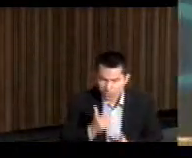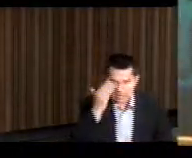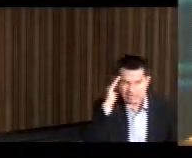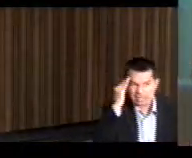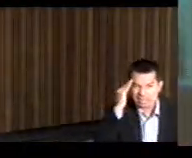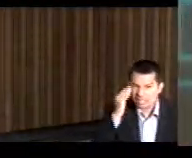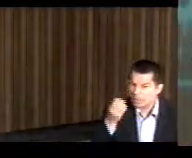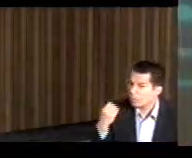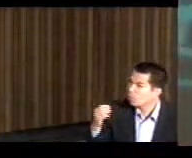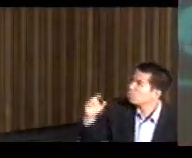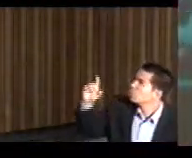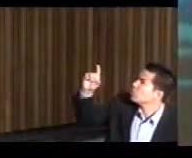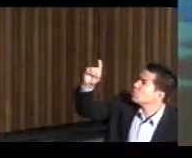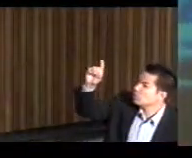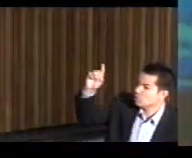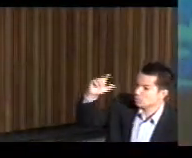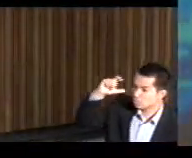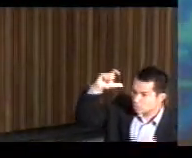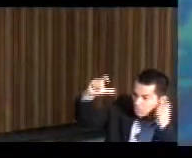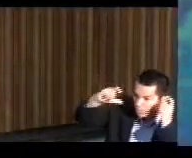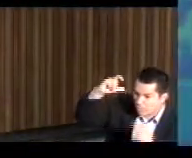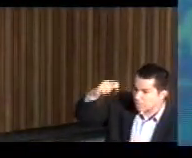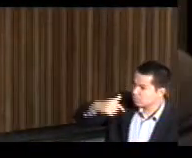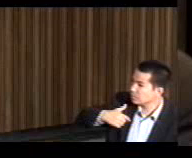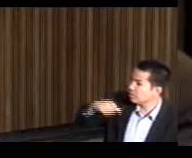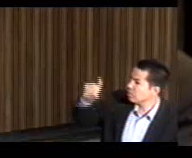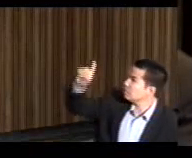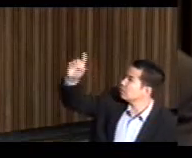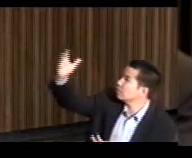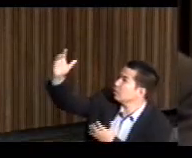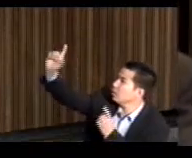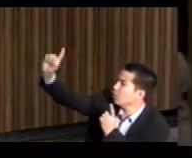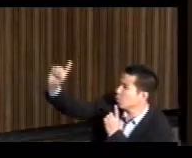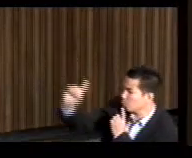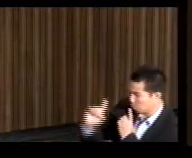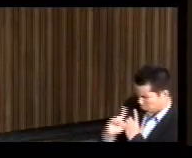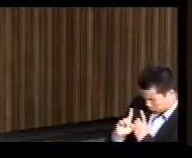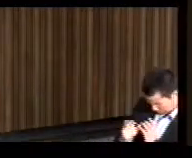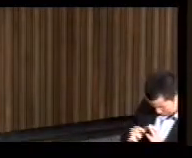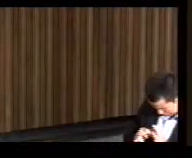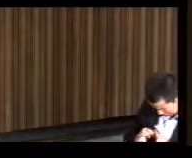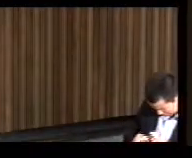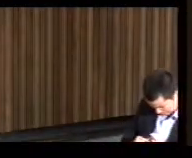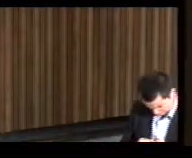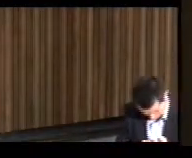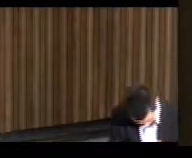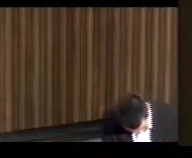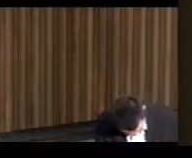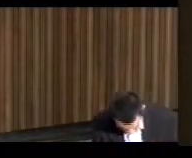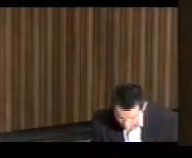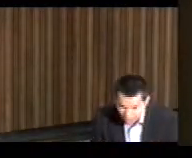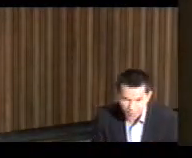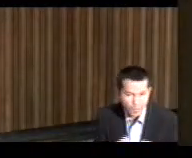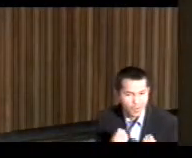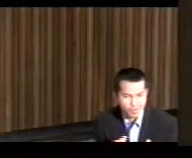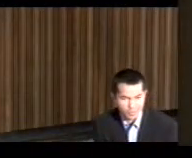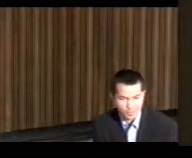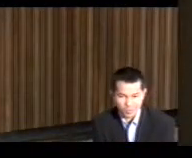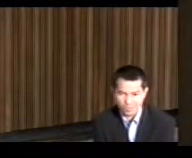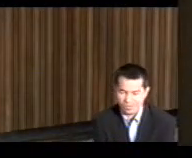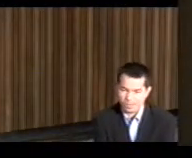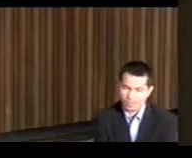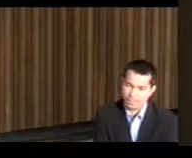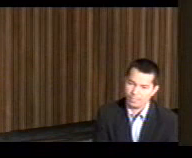se importa, e como Ele quer chegar perto de mim, gente, quem sou eu para ter comunhão com